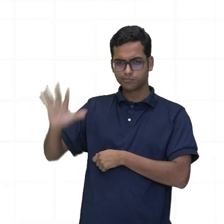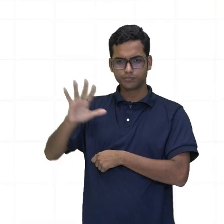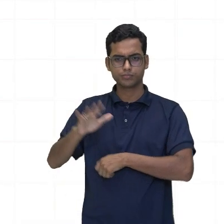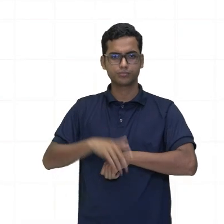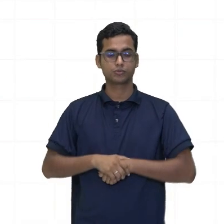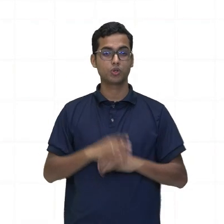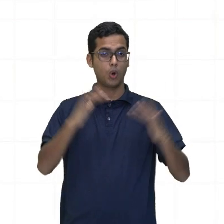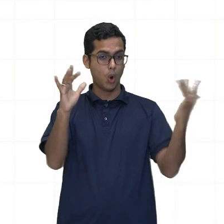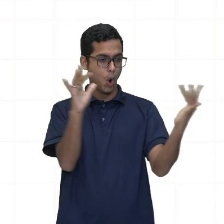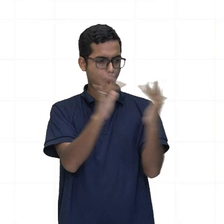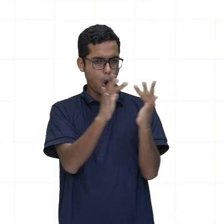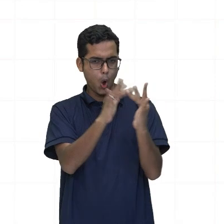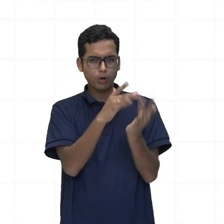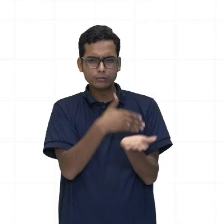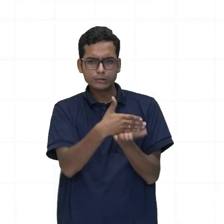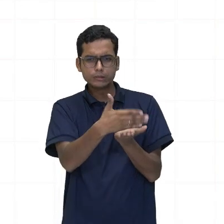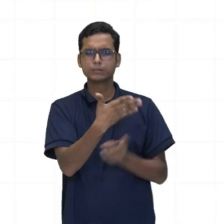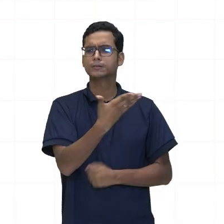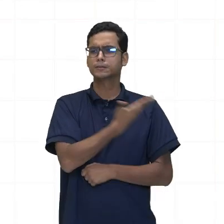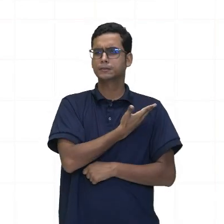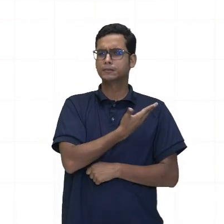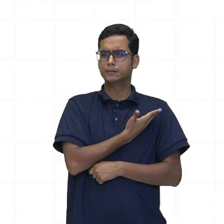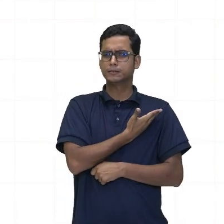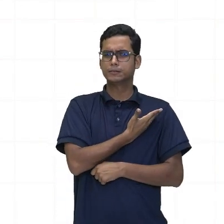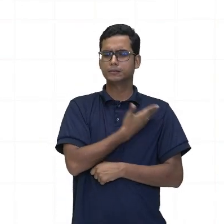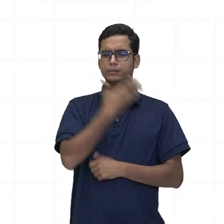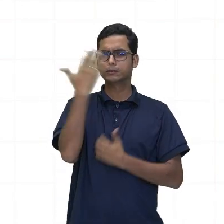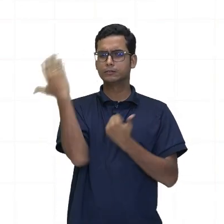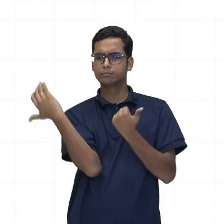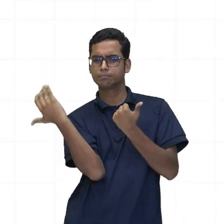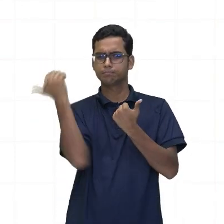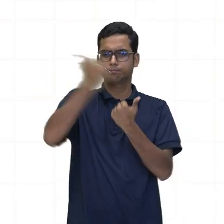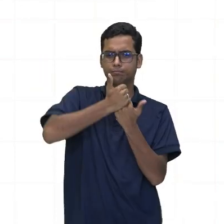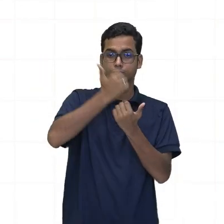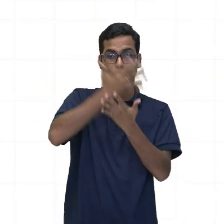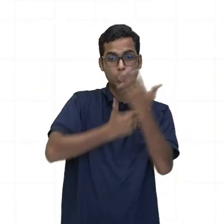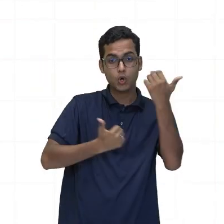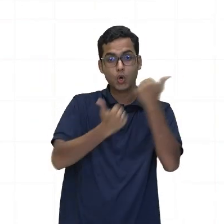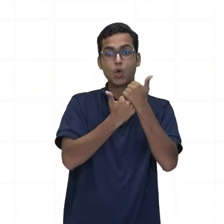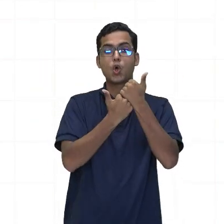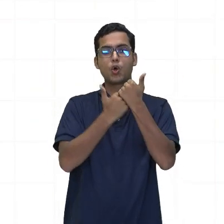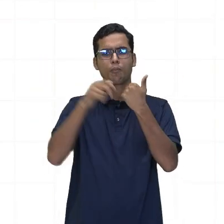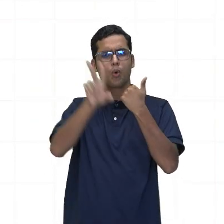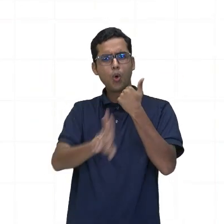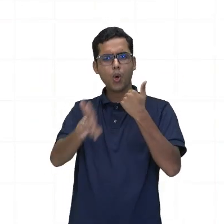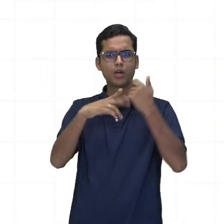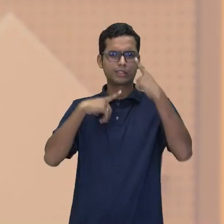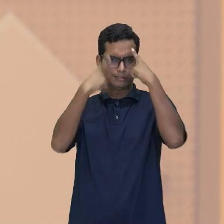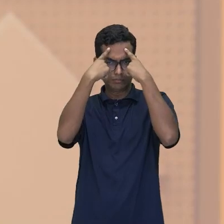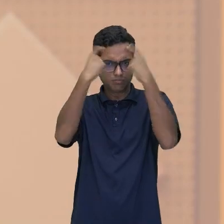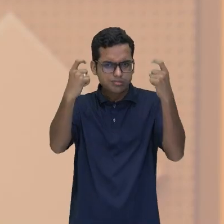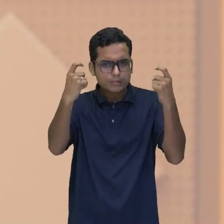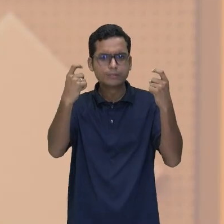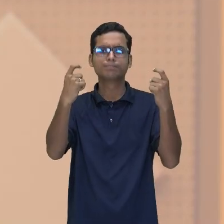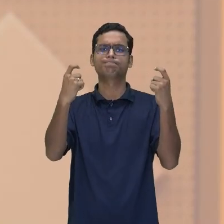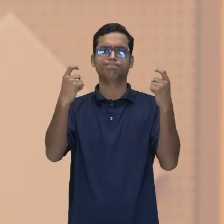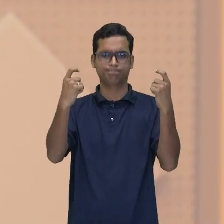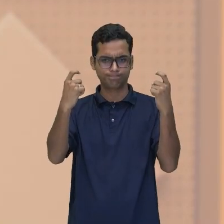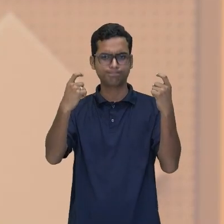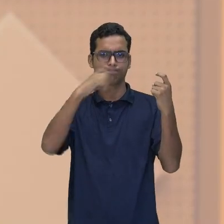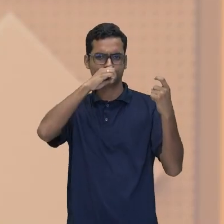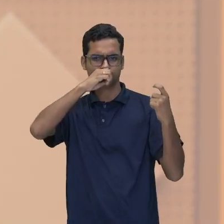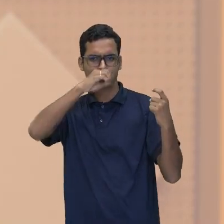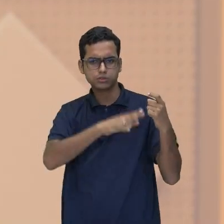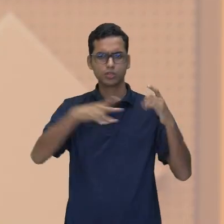seja, o contato amigável, vai ser substituído pelo uso da violência, uma vez que os povos pré-colombianos